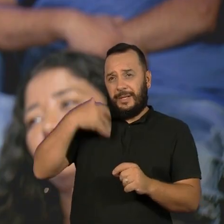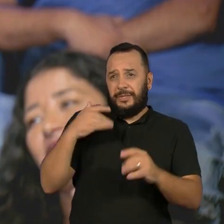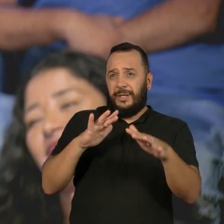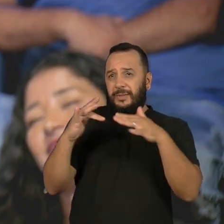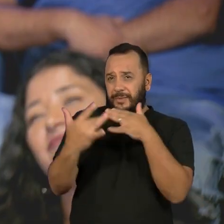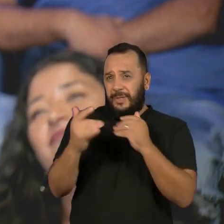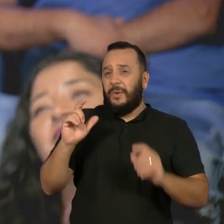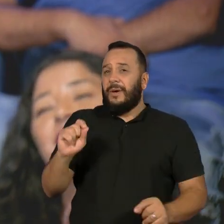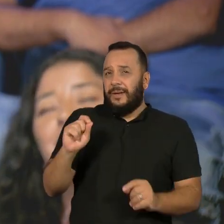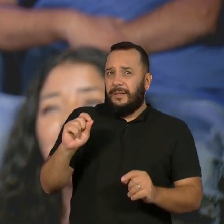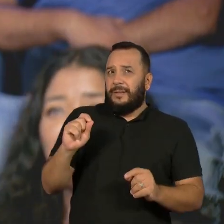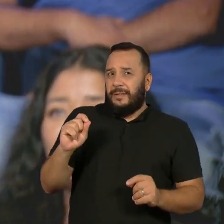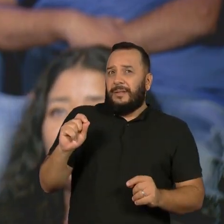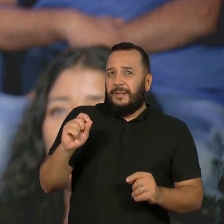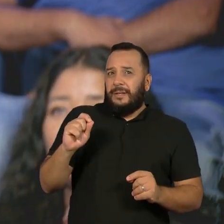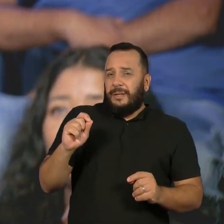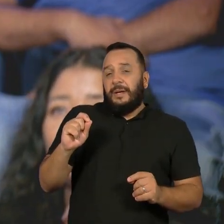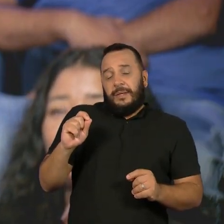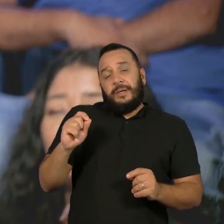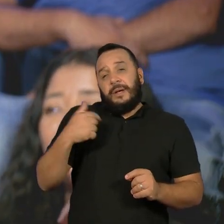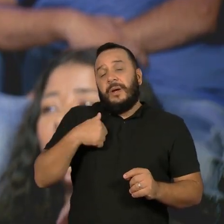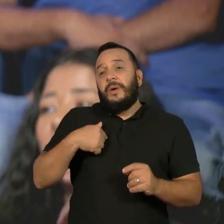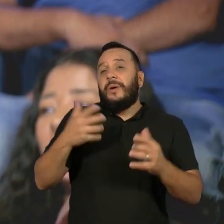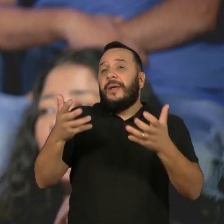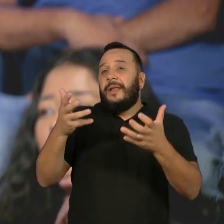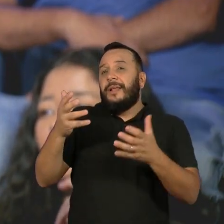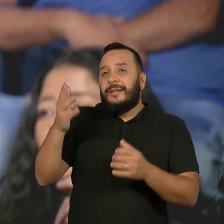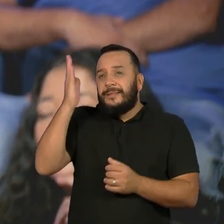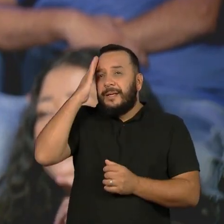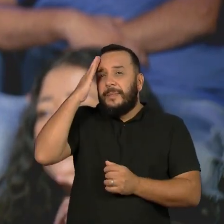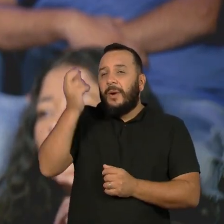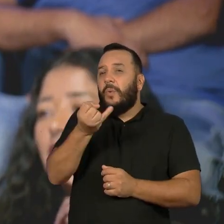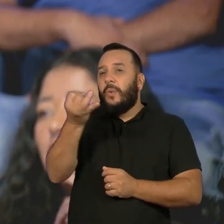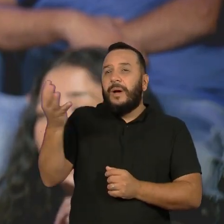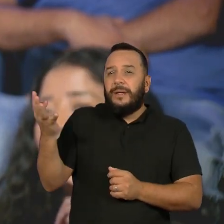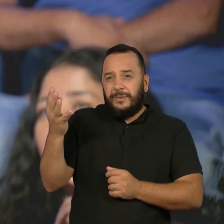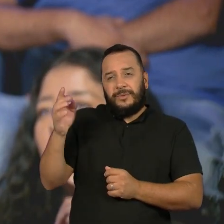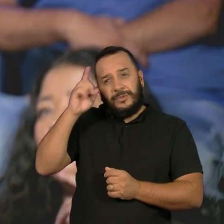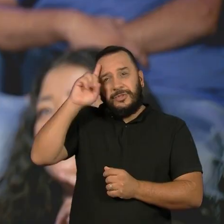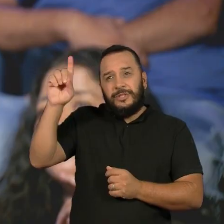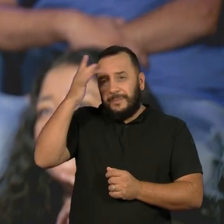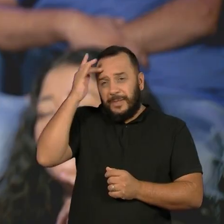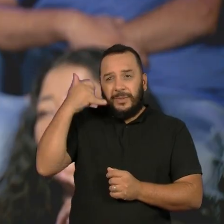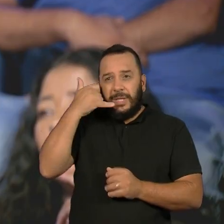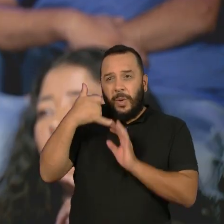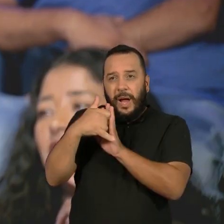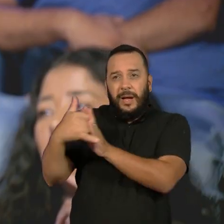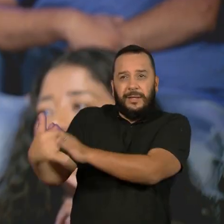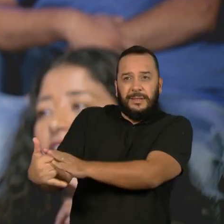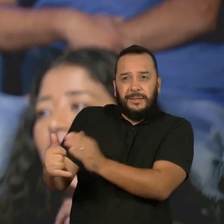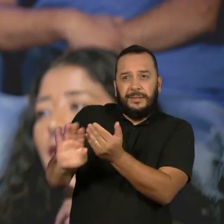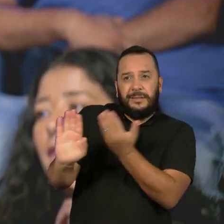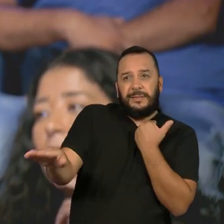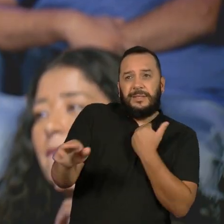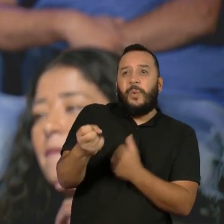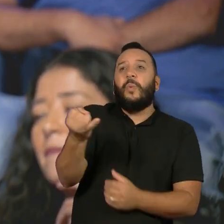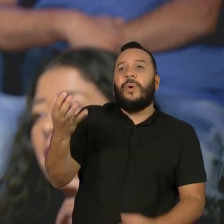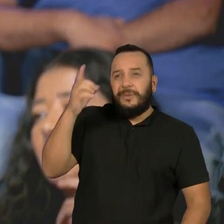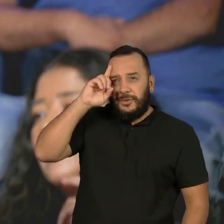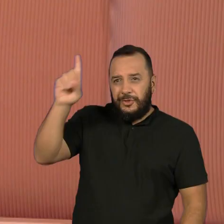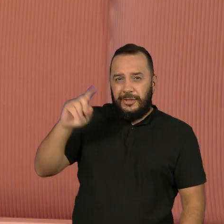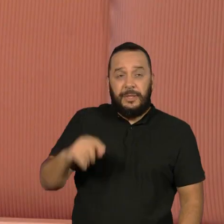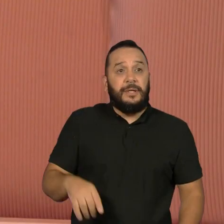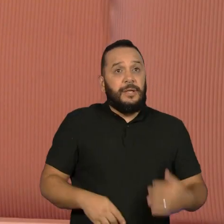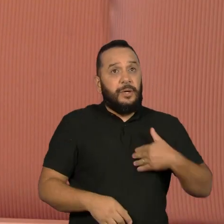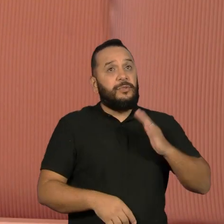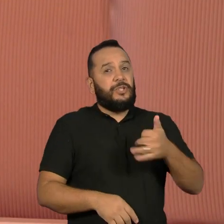sociais, mas é que queria ver quantos dias a pessoa conseguia ficar sem o celular. Quantos dias, Duda, você acha que você consegue? Cara, eu fiquei